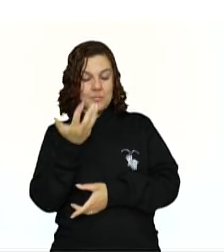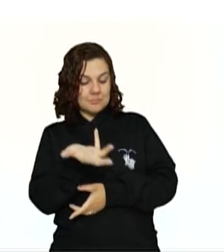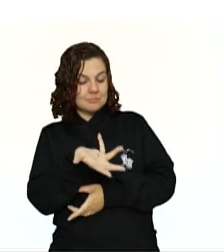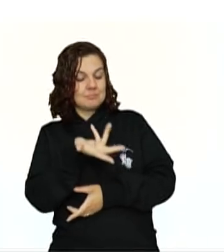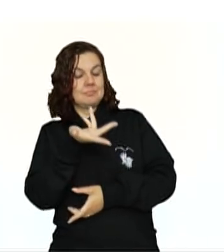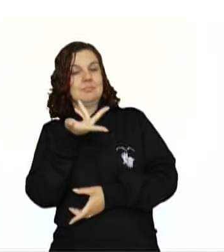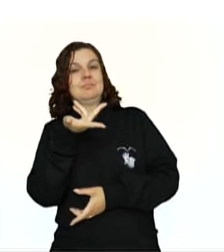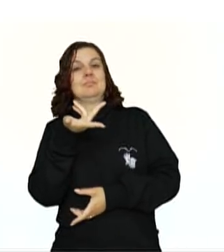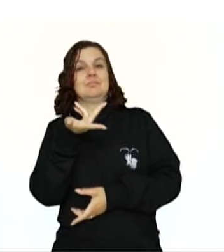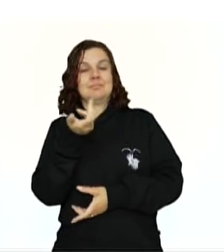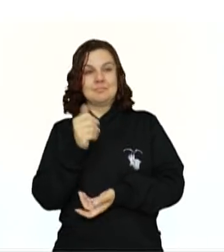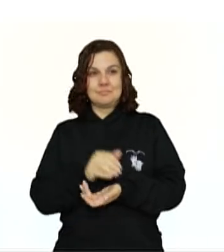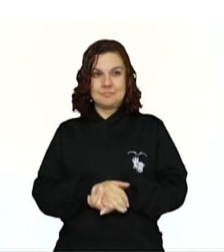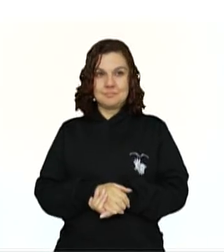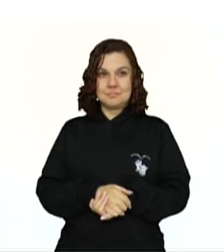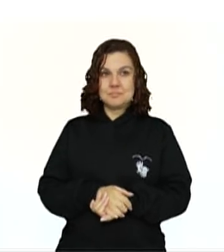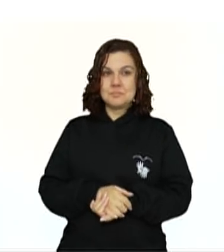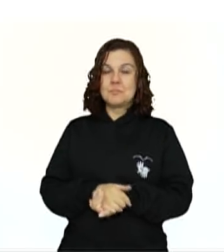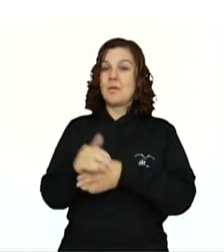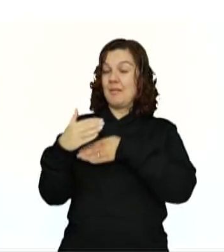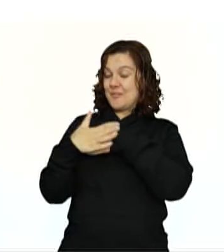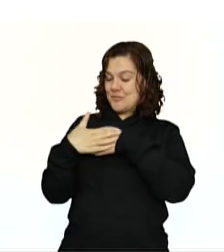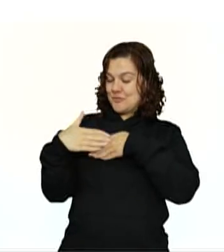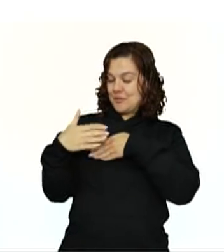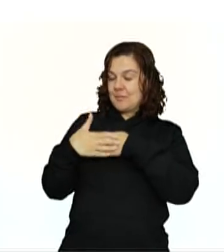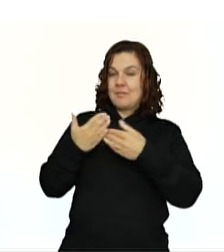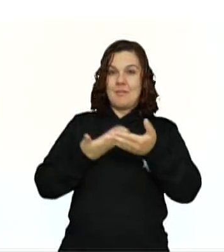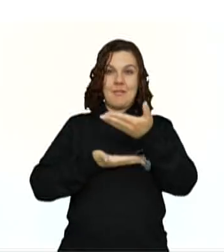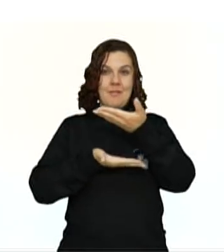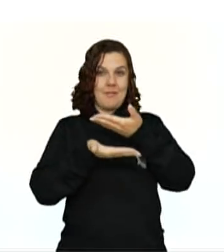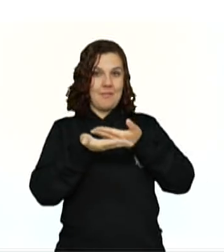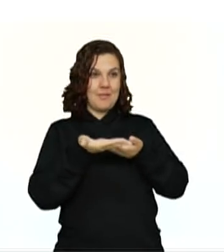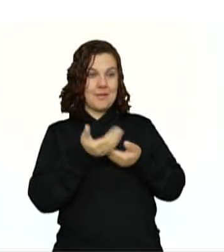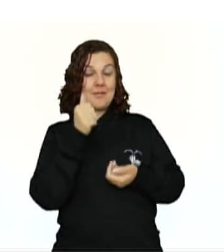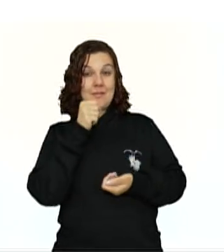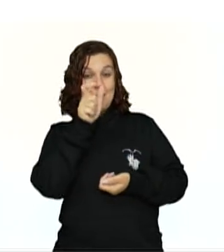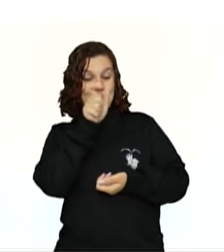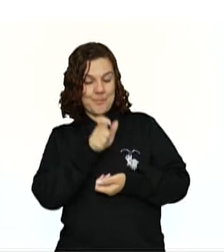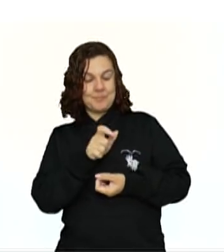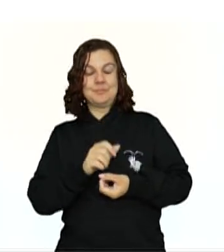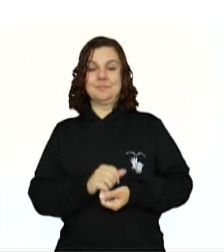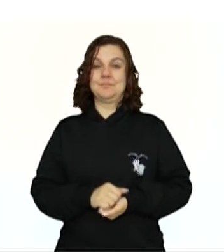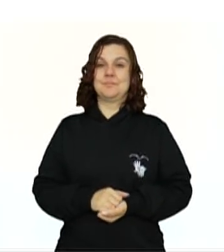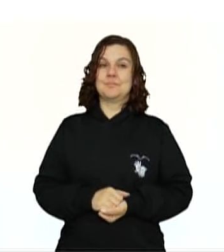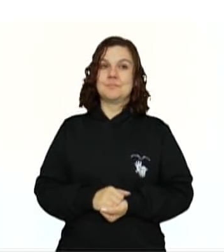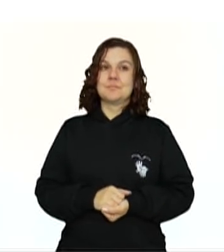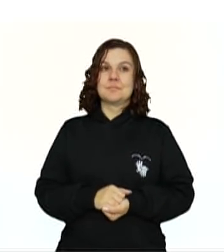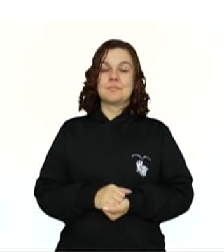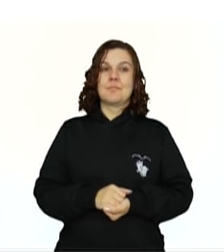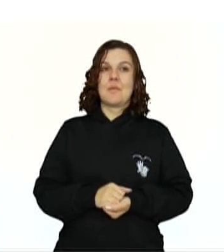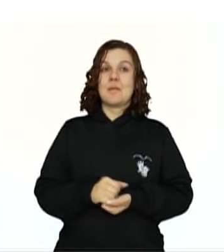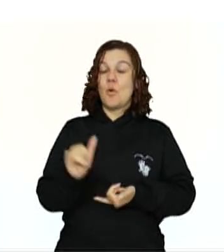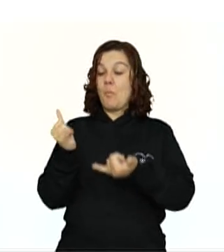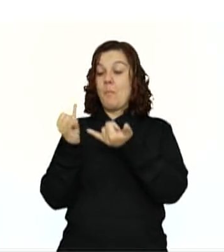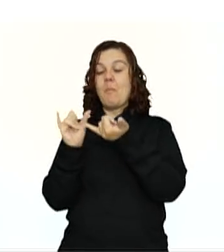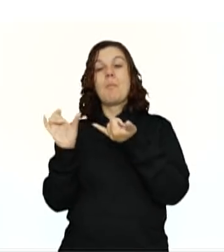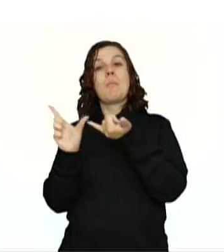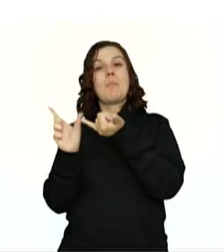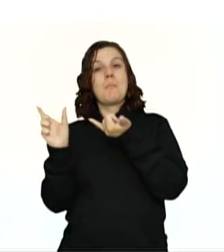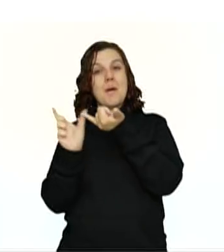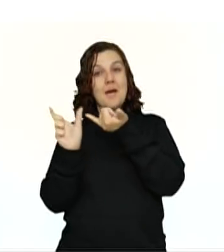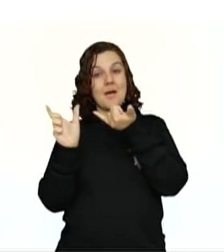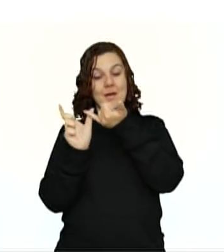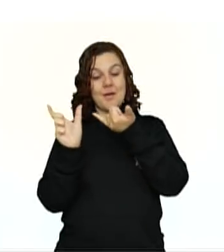do cavalheiro, que ele é gentil com a moça ali. Parônimos são